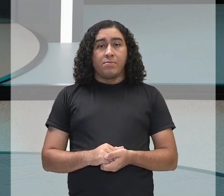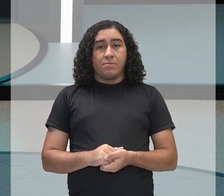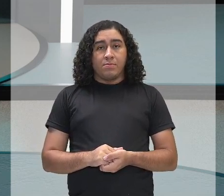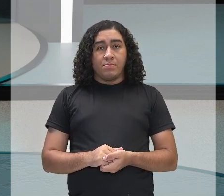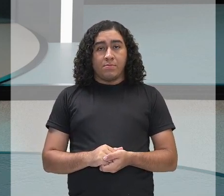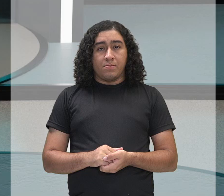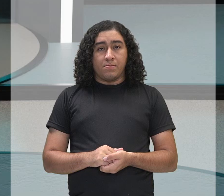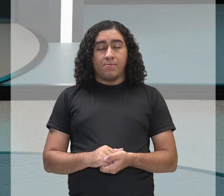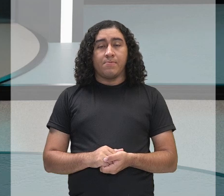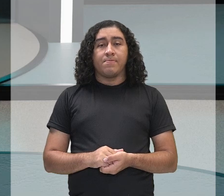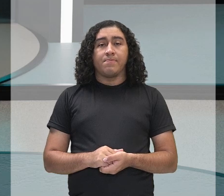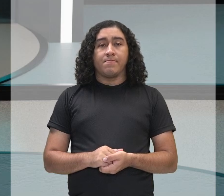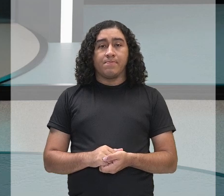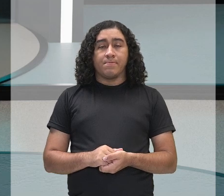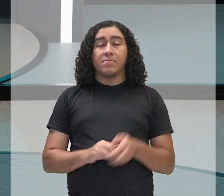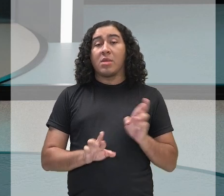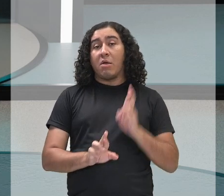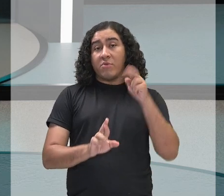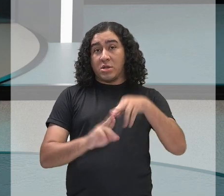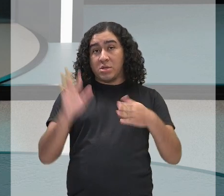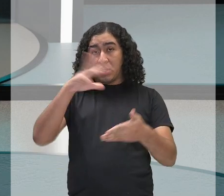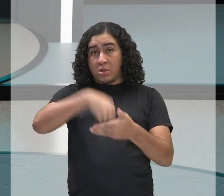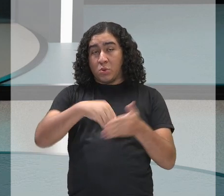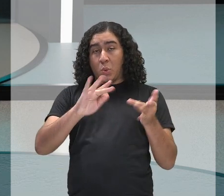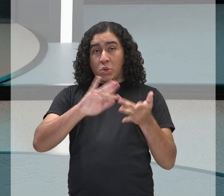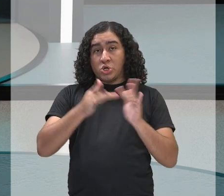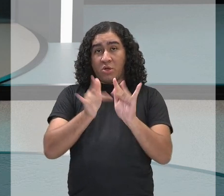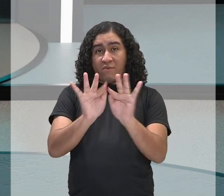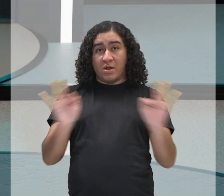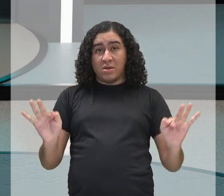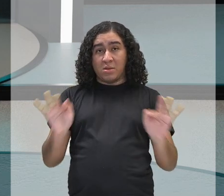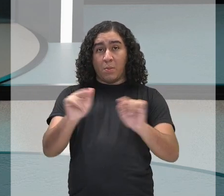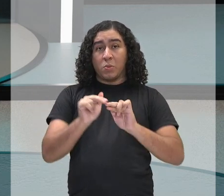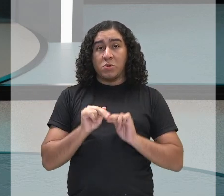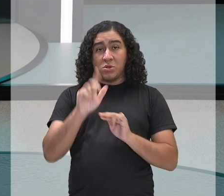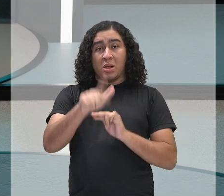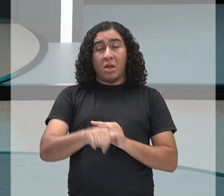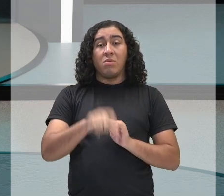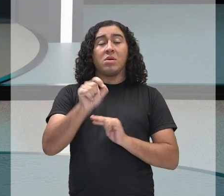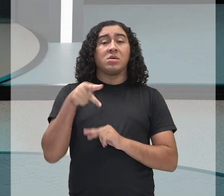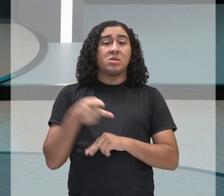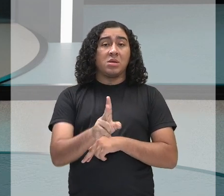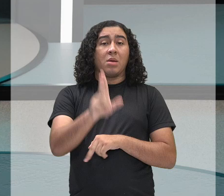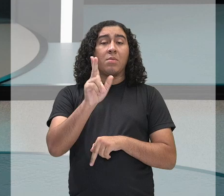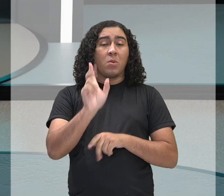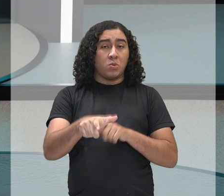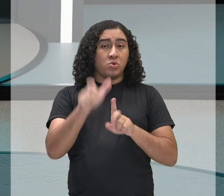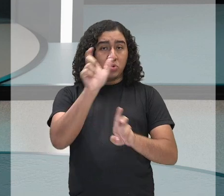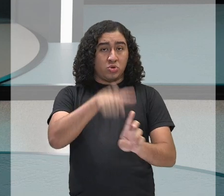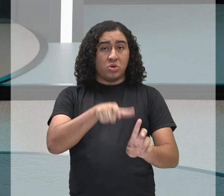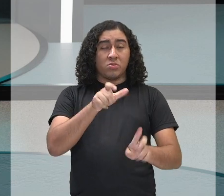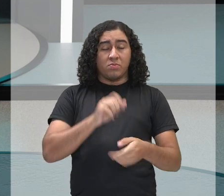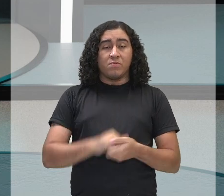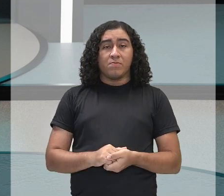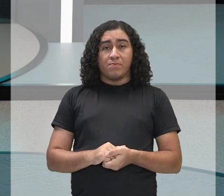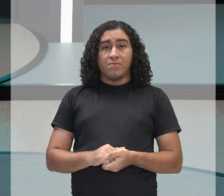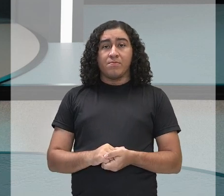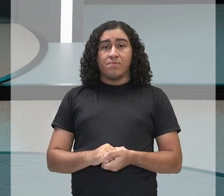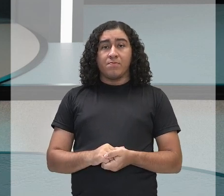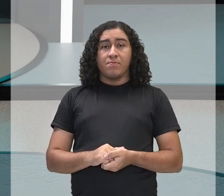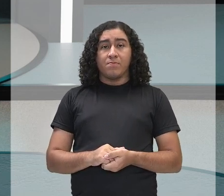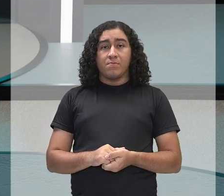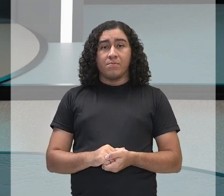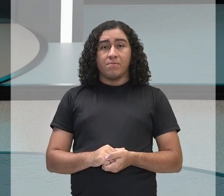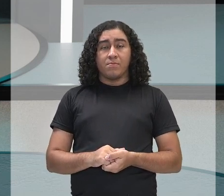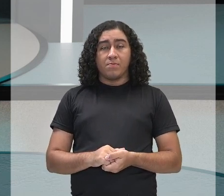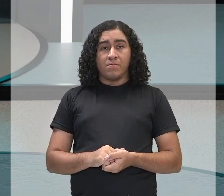objeto o qual estou me referindo dentro de um contexto, portanto, ele é aí sempre um sujeito, tá bom? O pronome pode ser